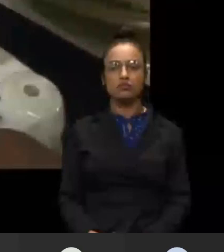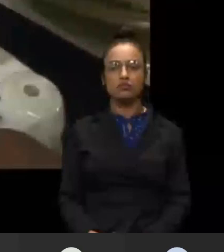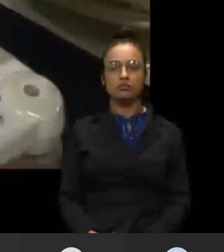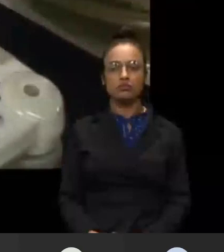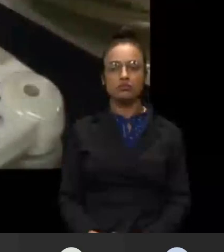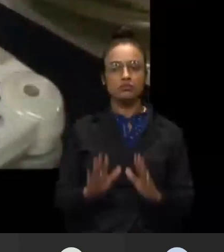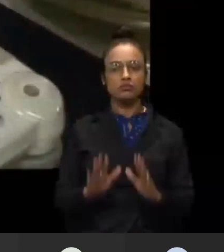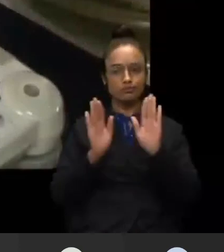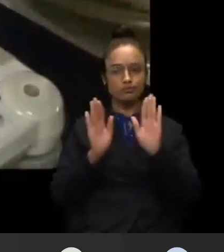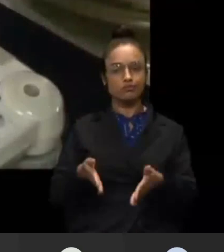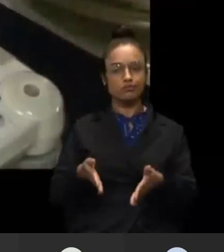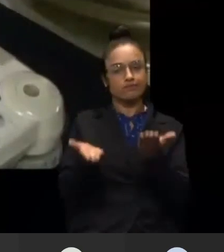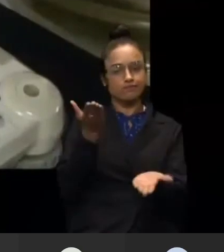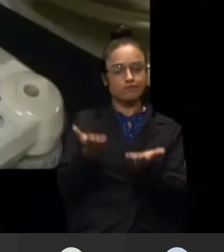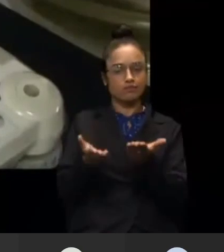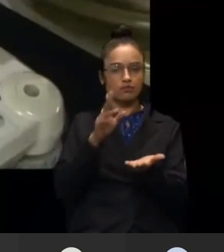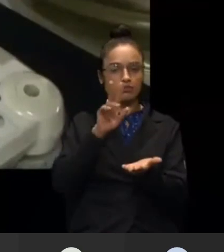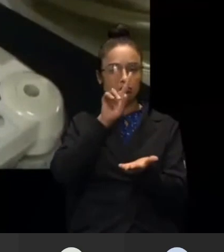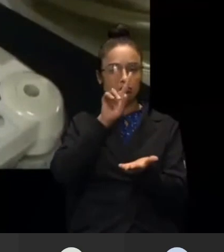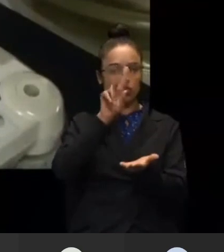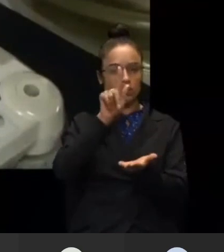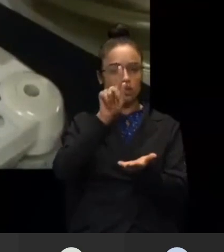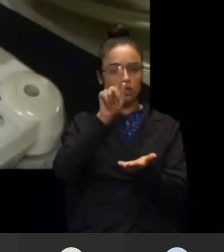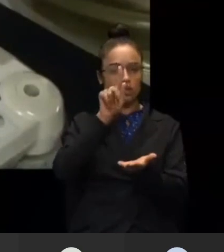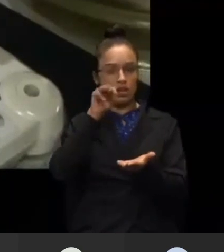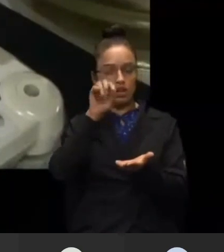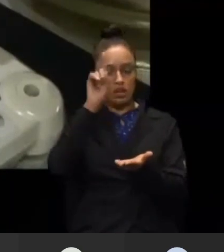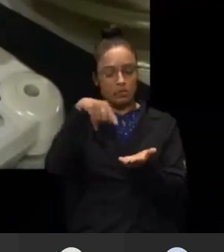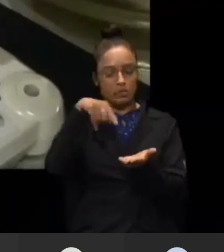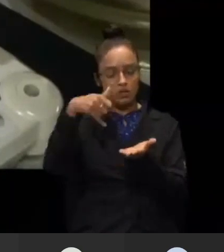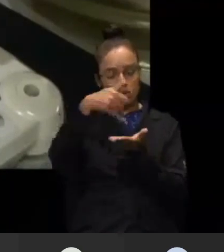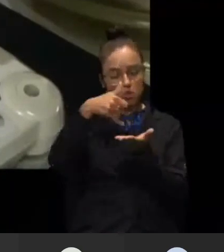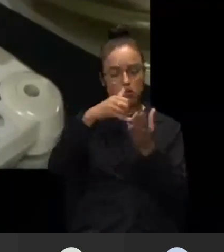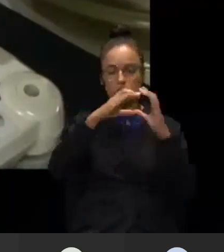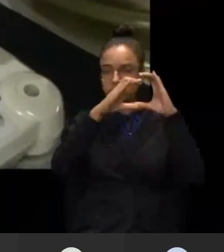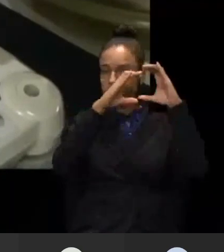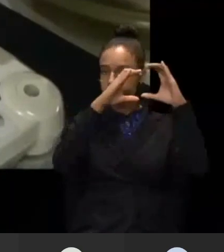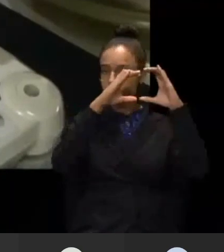sendo pesado. No caso, o óleo de coco, no nosso caso.